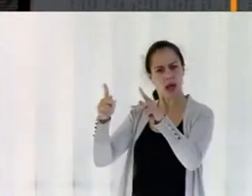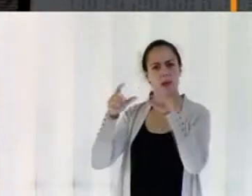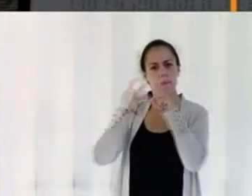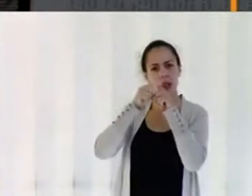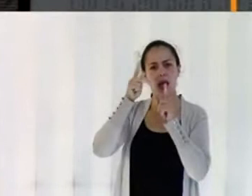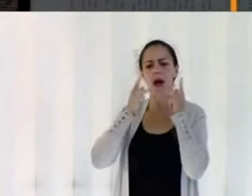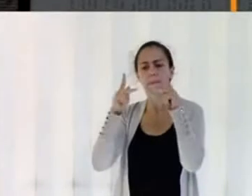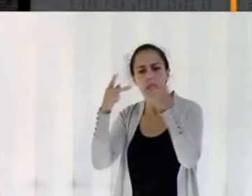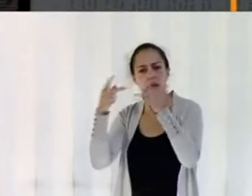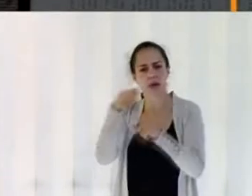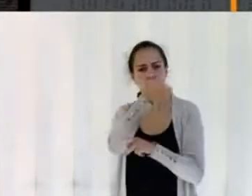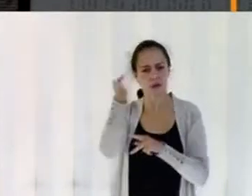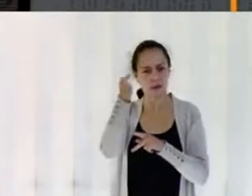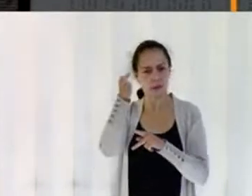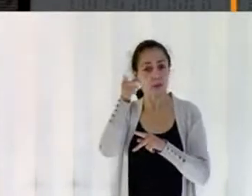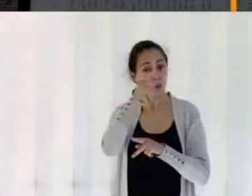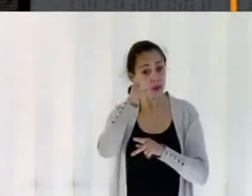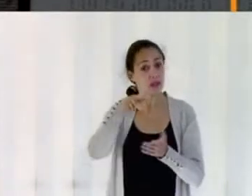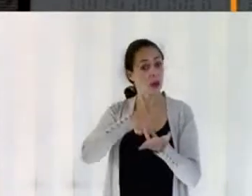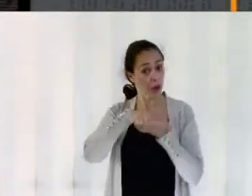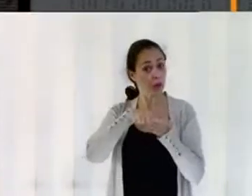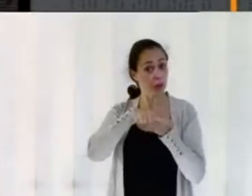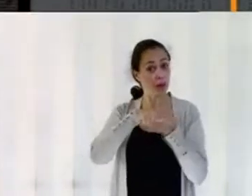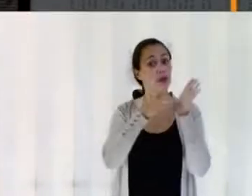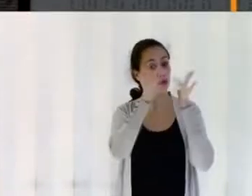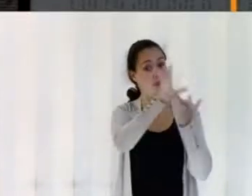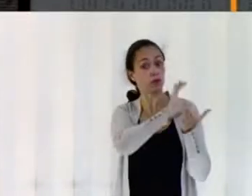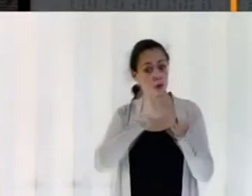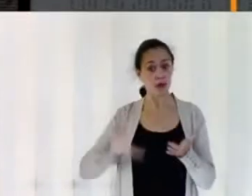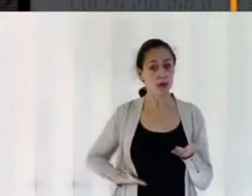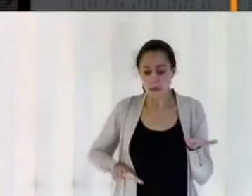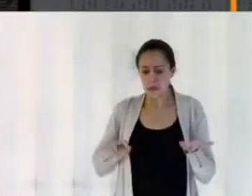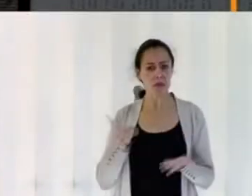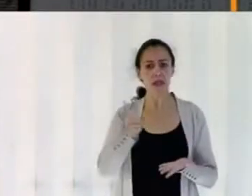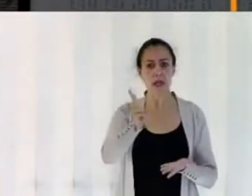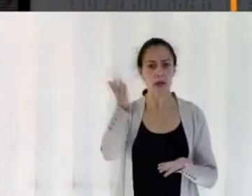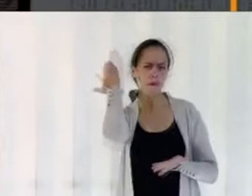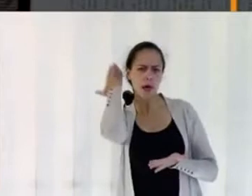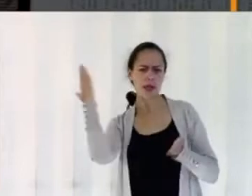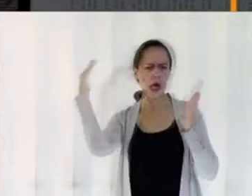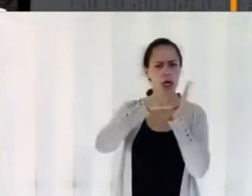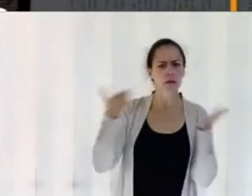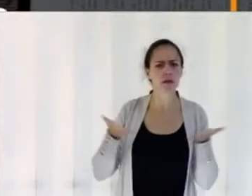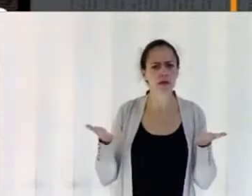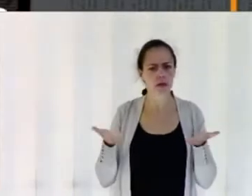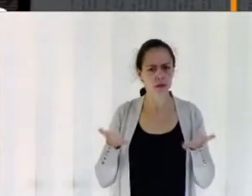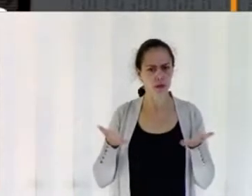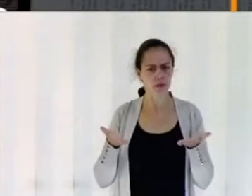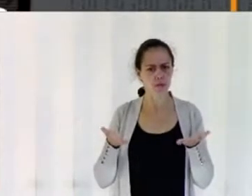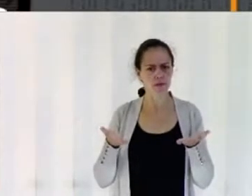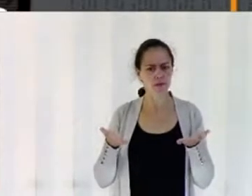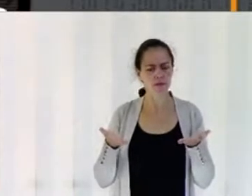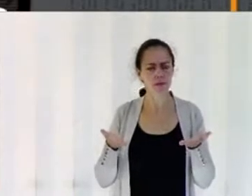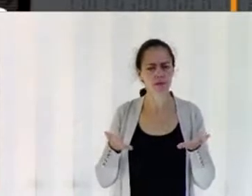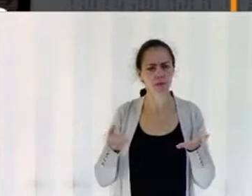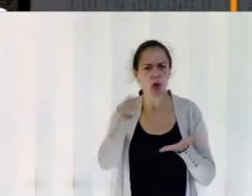tiveram. Jesus Cristo, ontem e hoje, é o mesmo e o será para sempre. Não vos deixeis